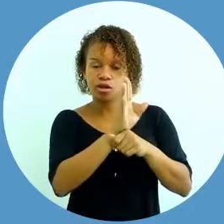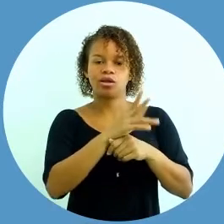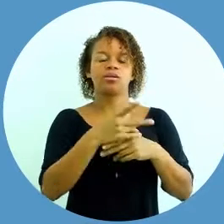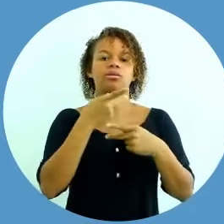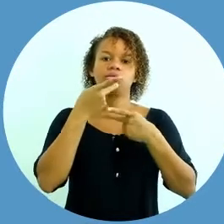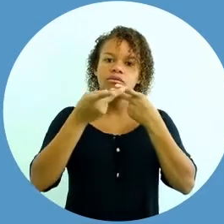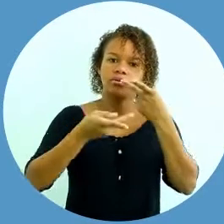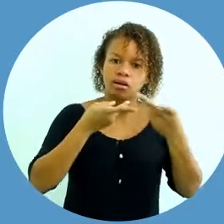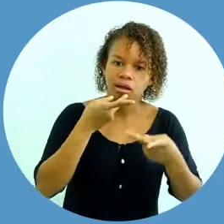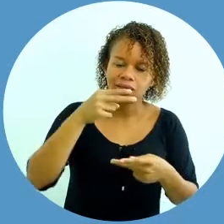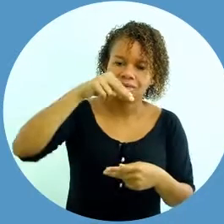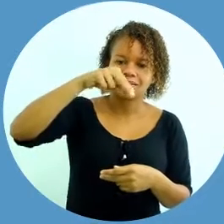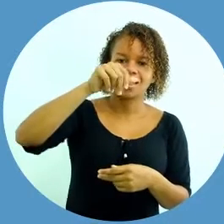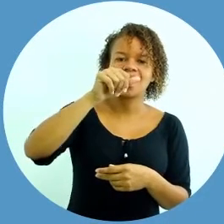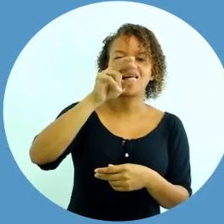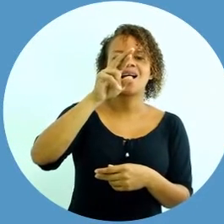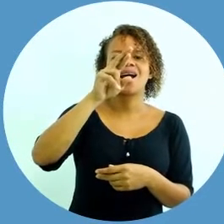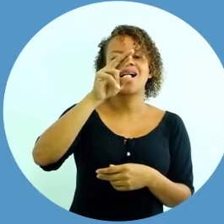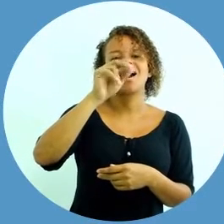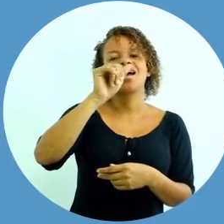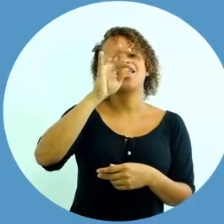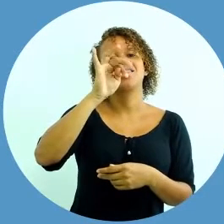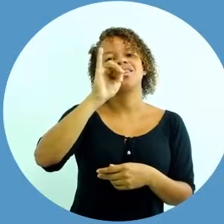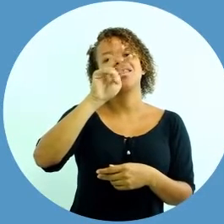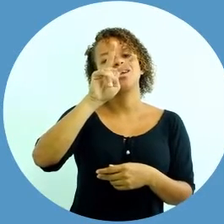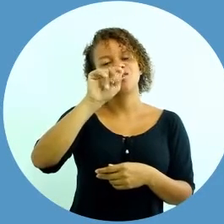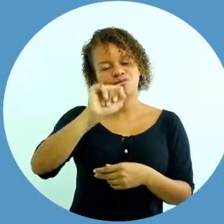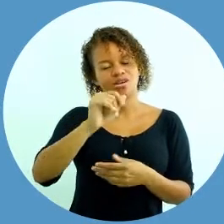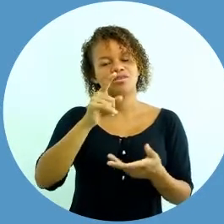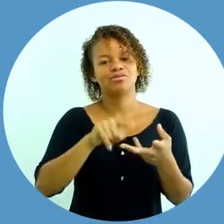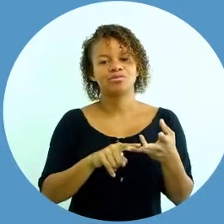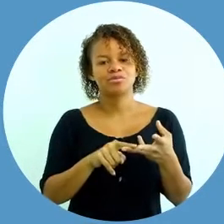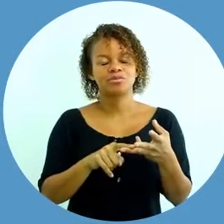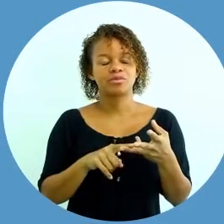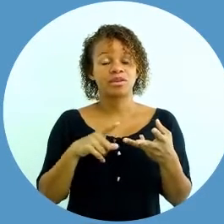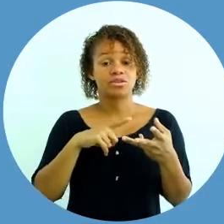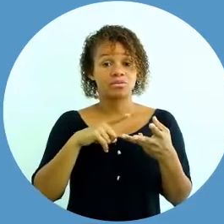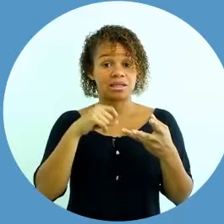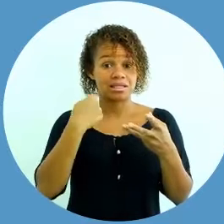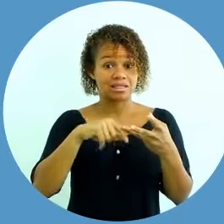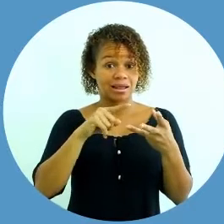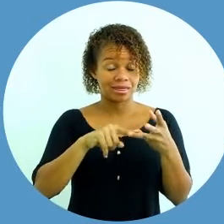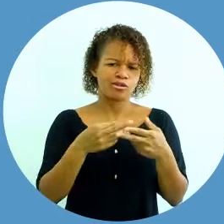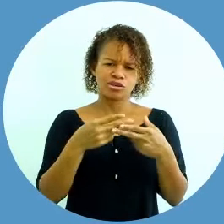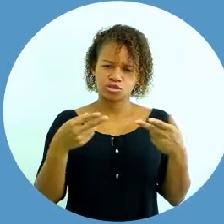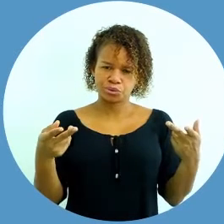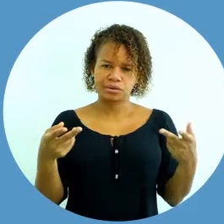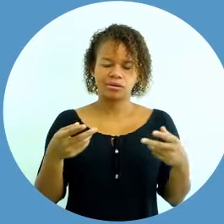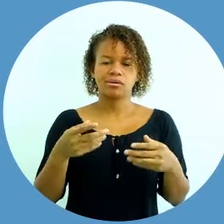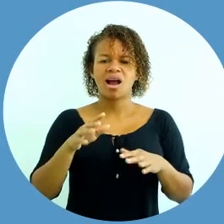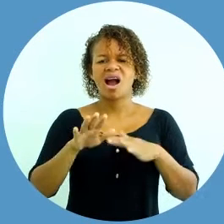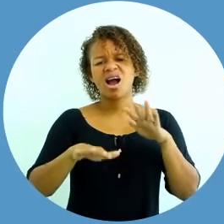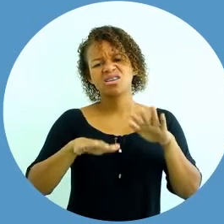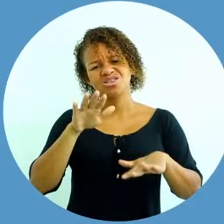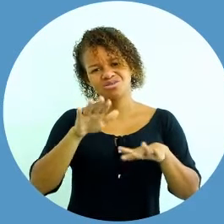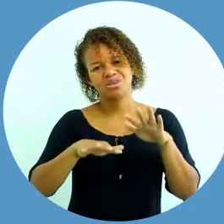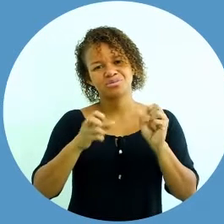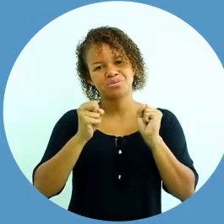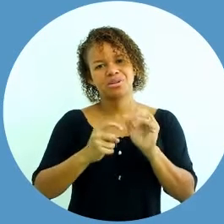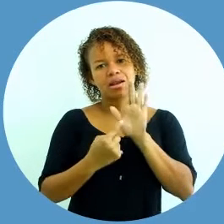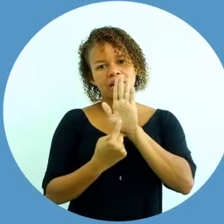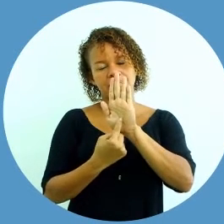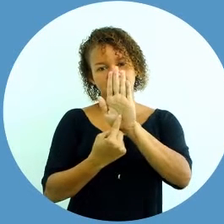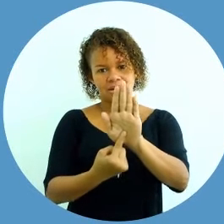bom argumento, uma narrativa adequada, você vai ter uma bela videoaula. Às vezes, para